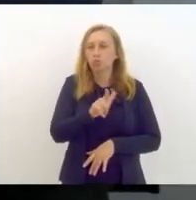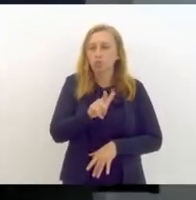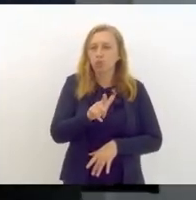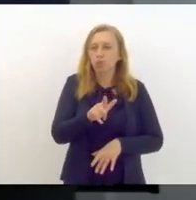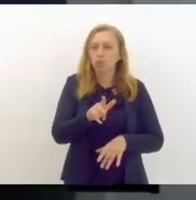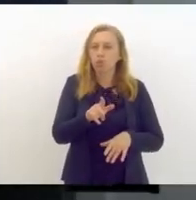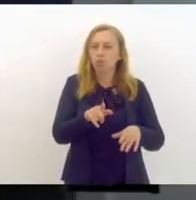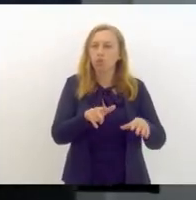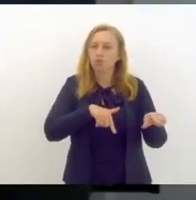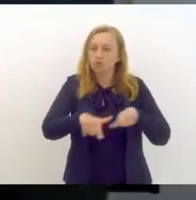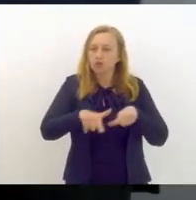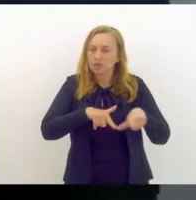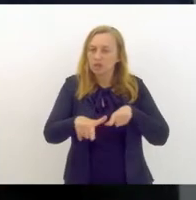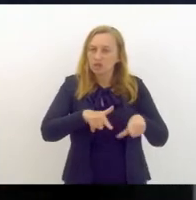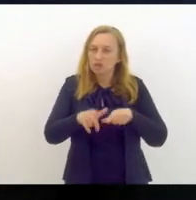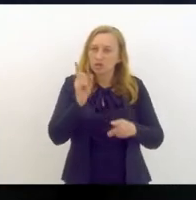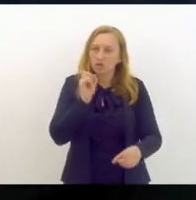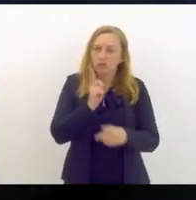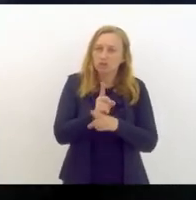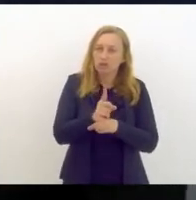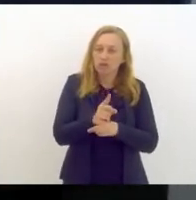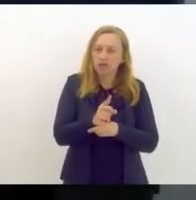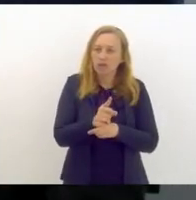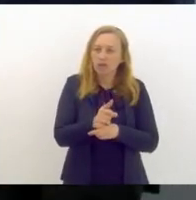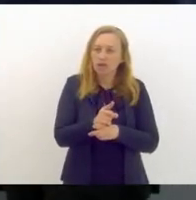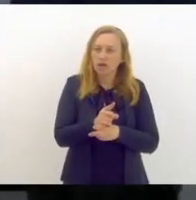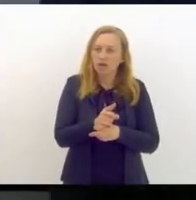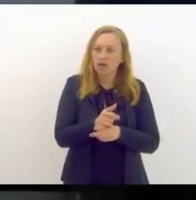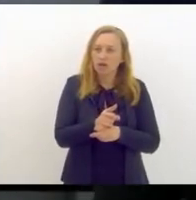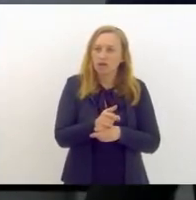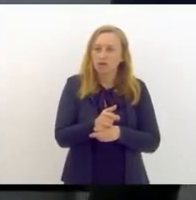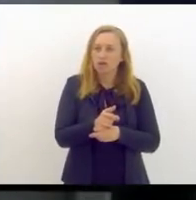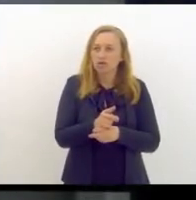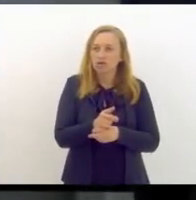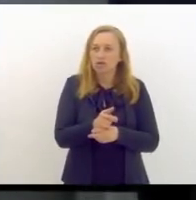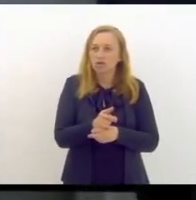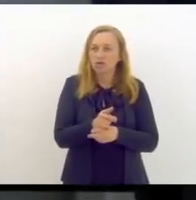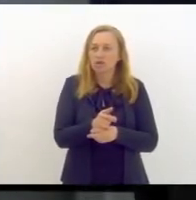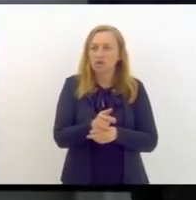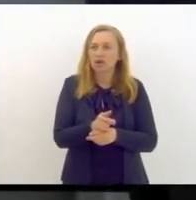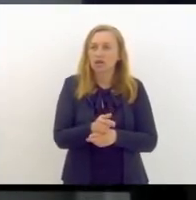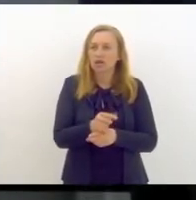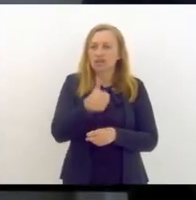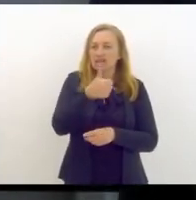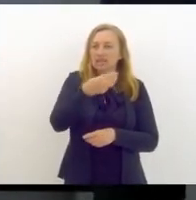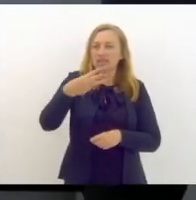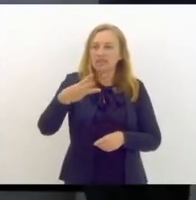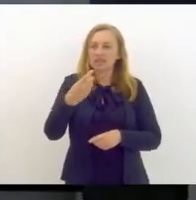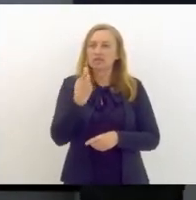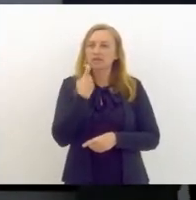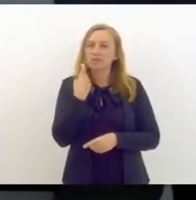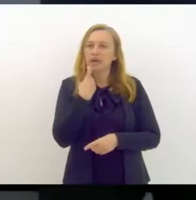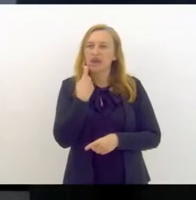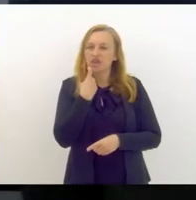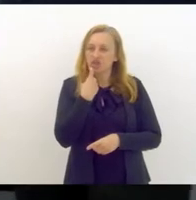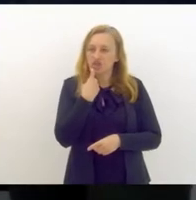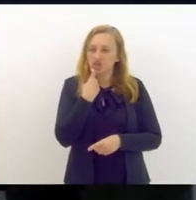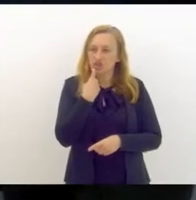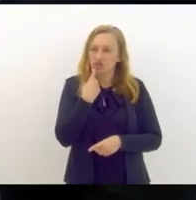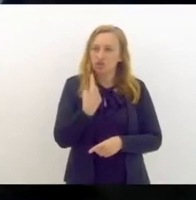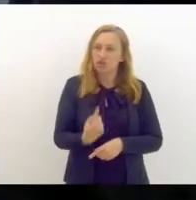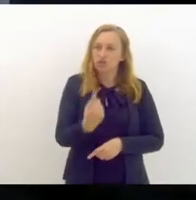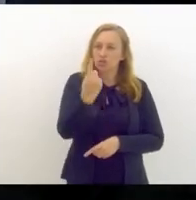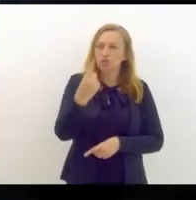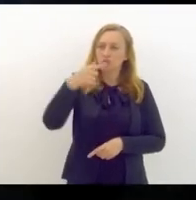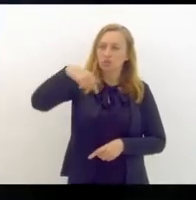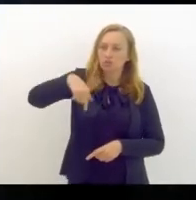para prospecção e descobrimento de uma das espécies-alvo do PAN, né? São 13 espécies de peixes e um quelônio. E a gente